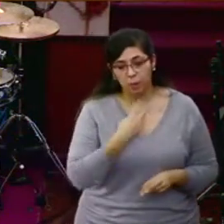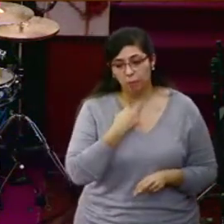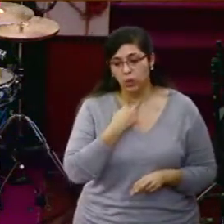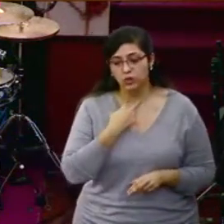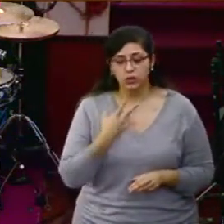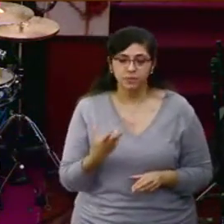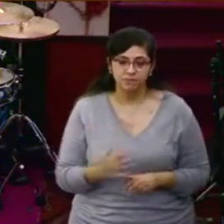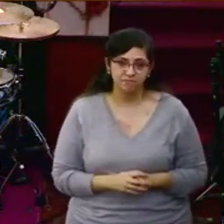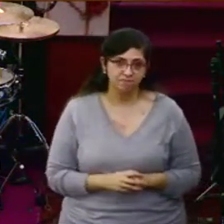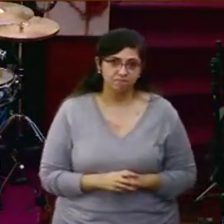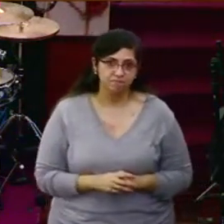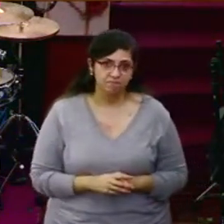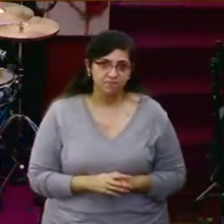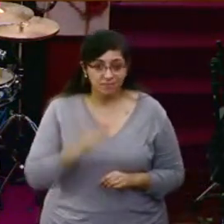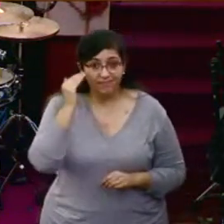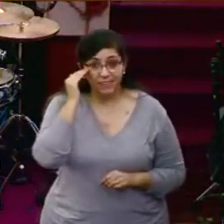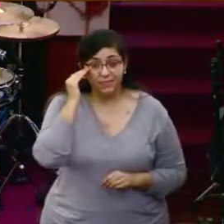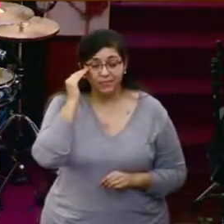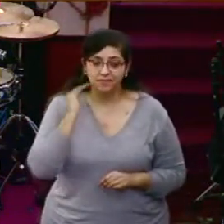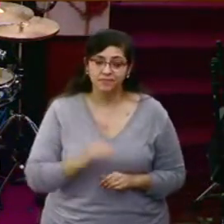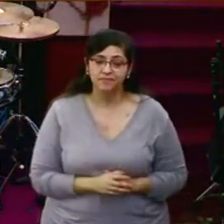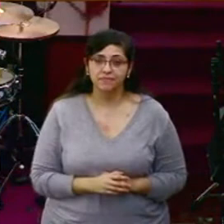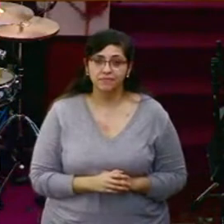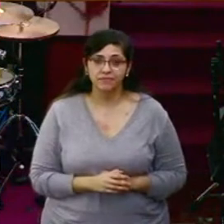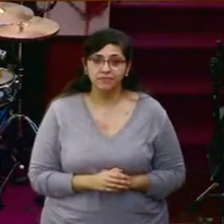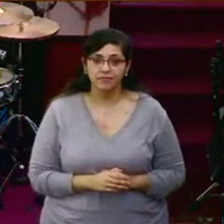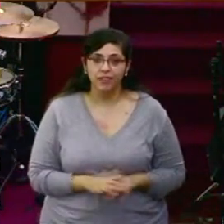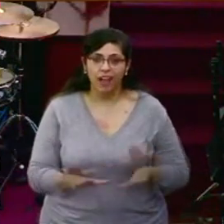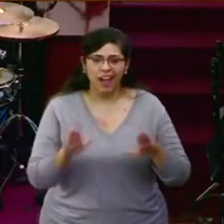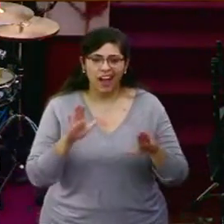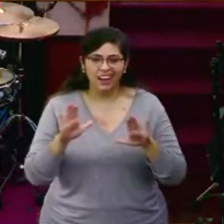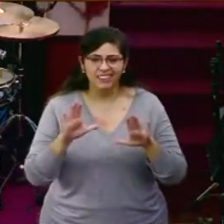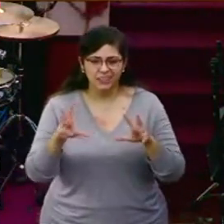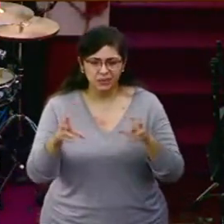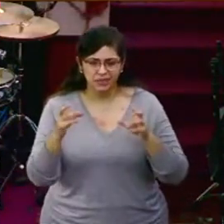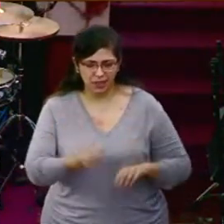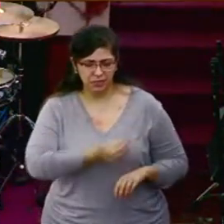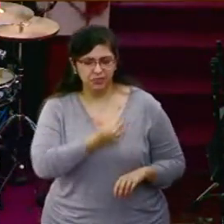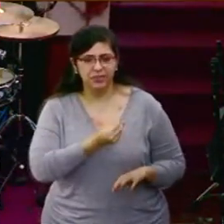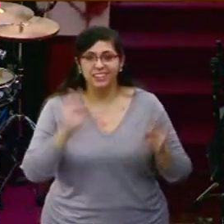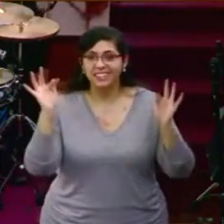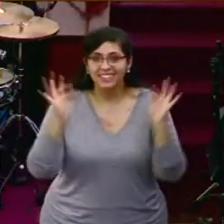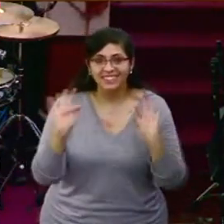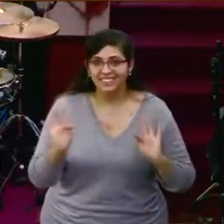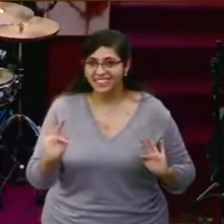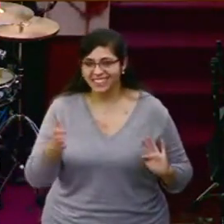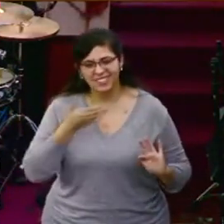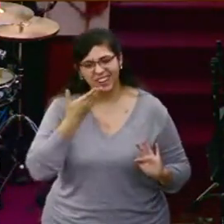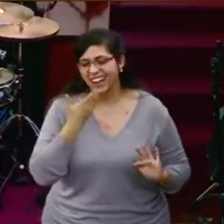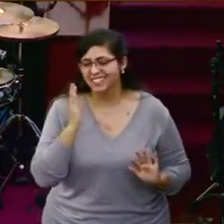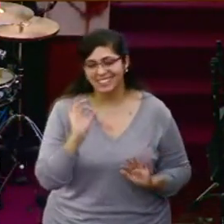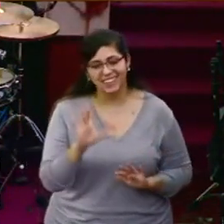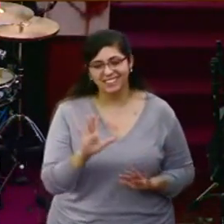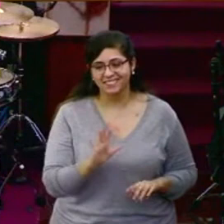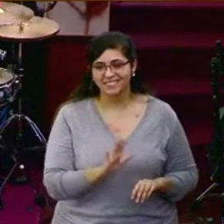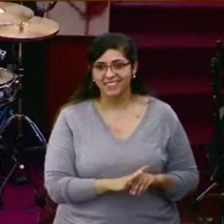me magoar como é que conseguimos viver uma vida feliz é esperando ver as boas o tempo inteiro